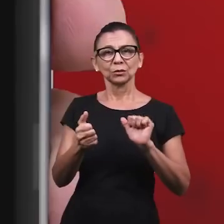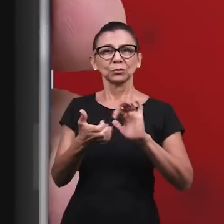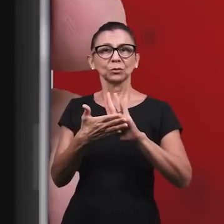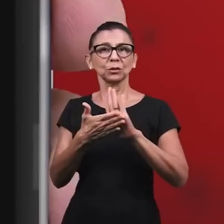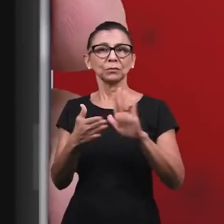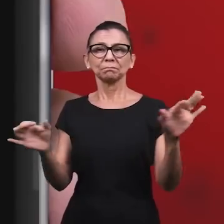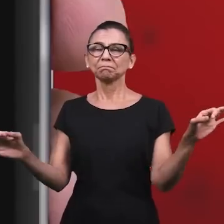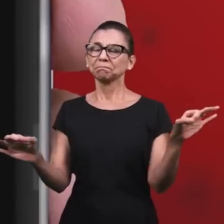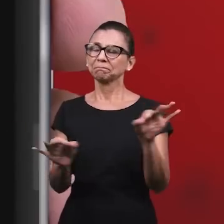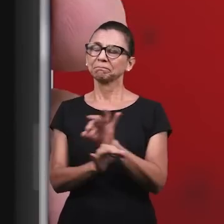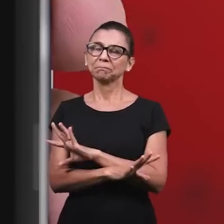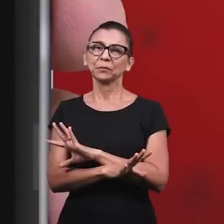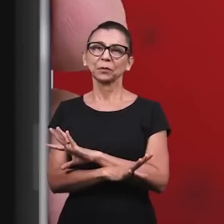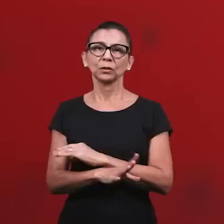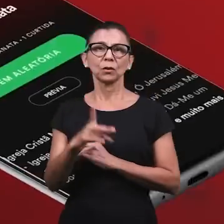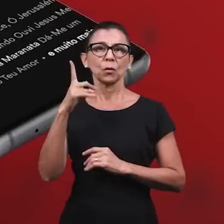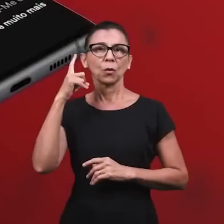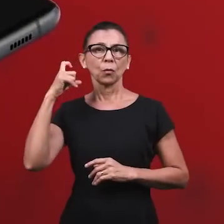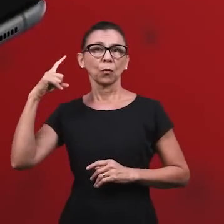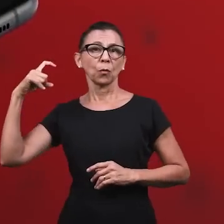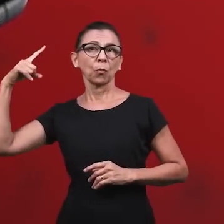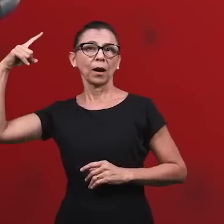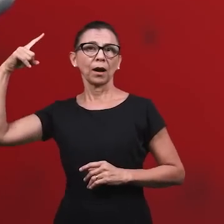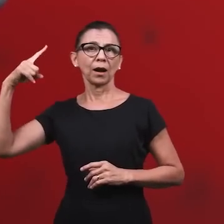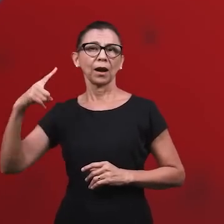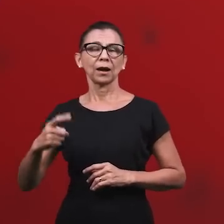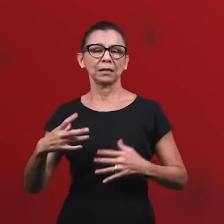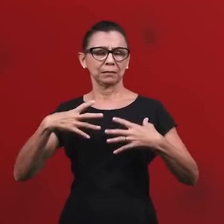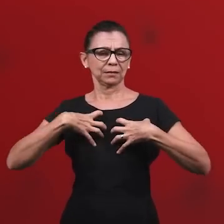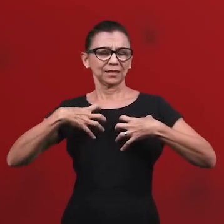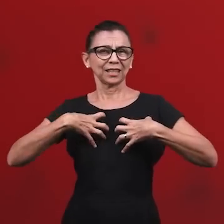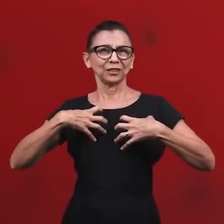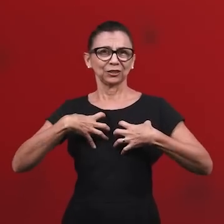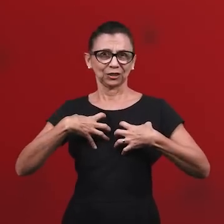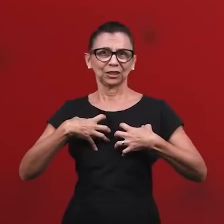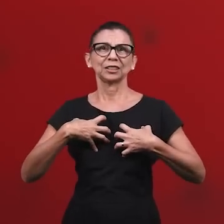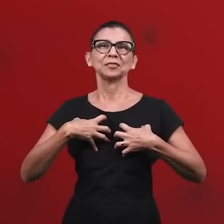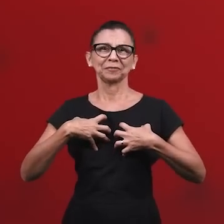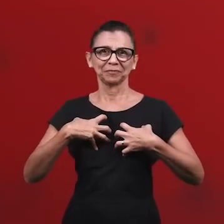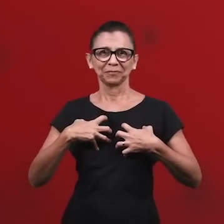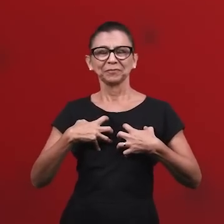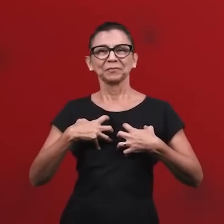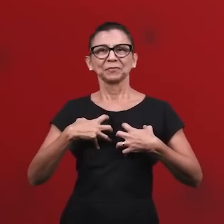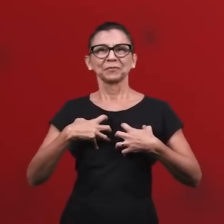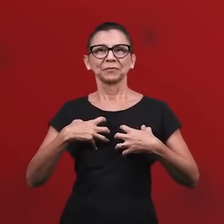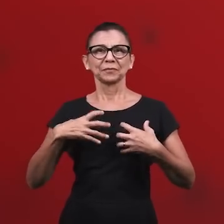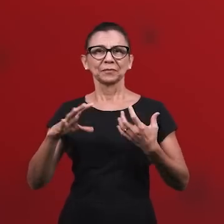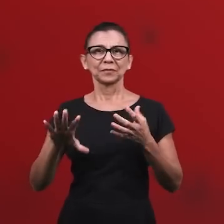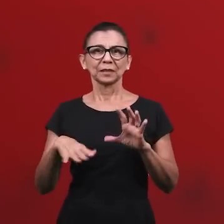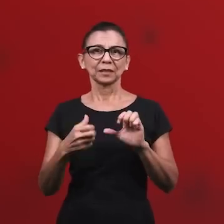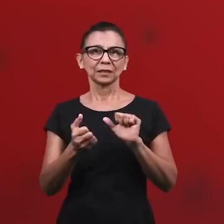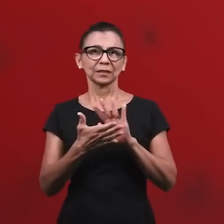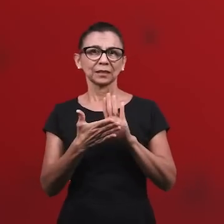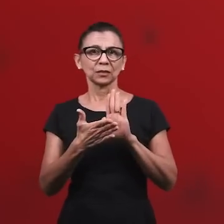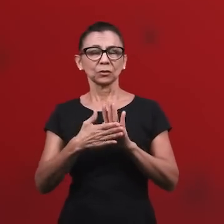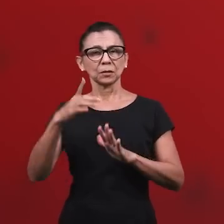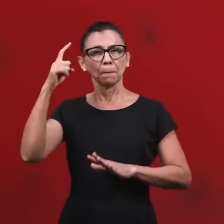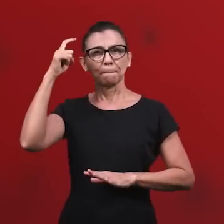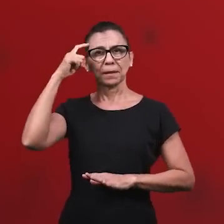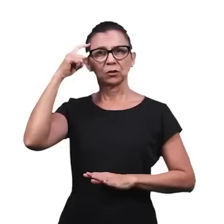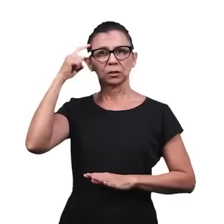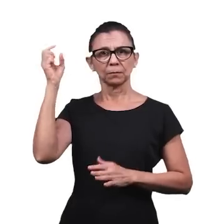louvor favorito e pronto! É só aumentar o volume, ouvir, cantar junto e meditar. E o melhor, quantas vezes